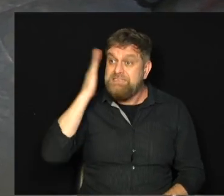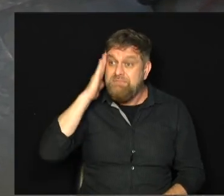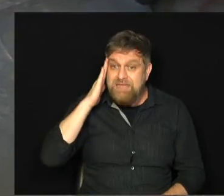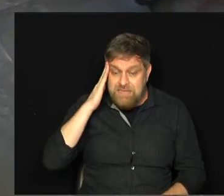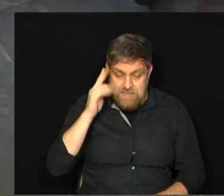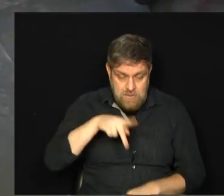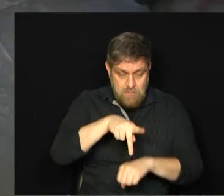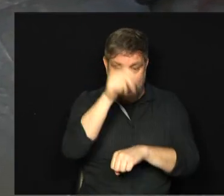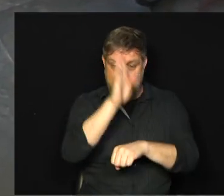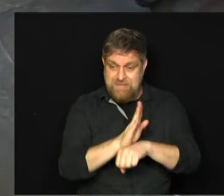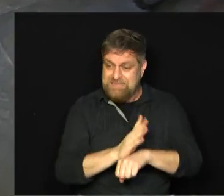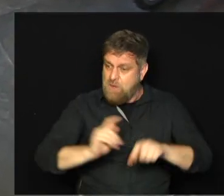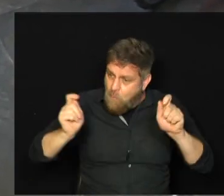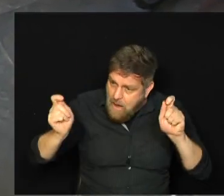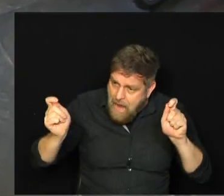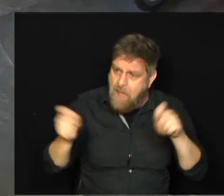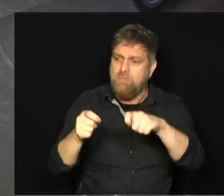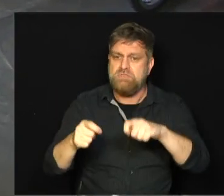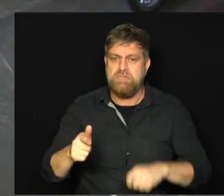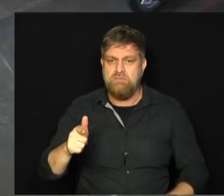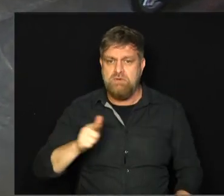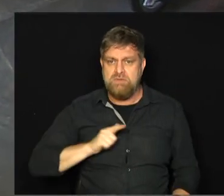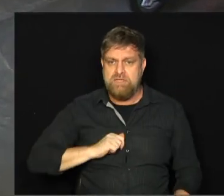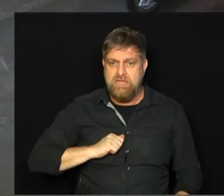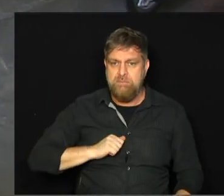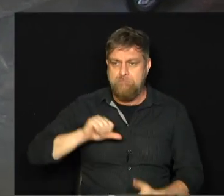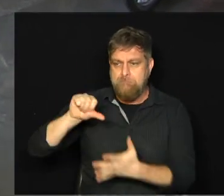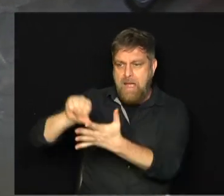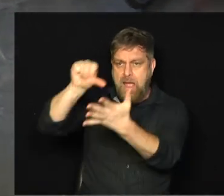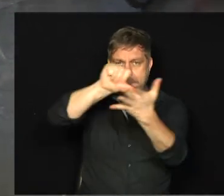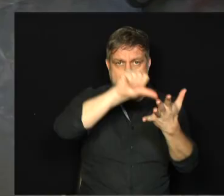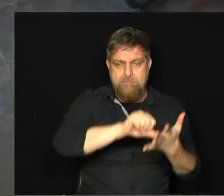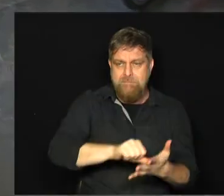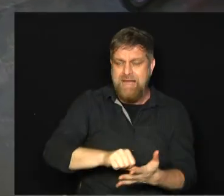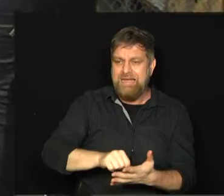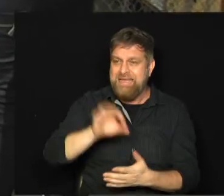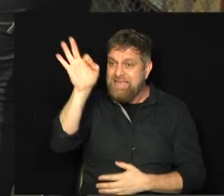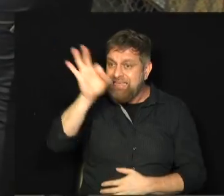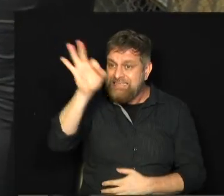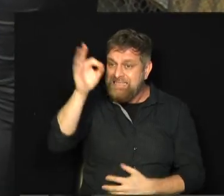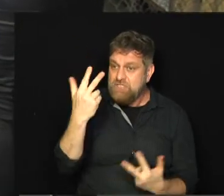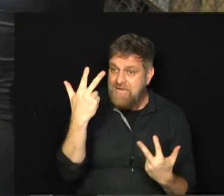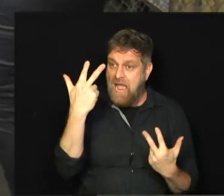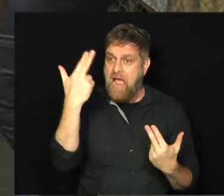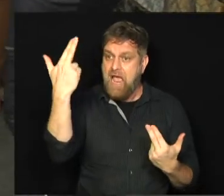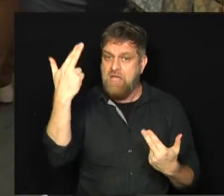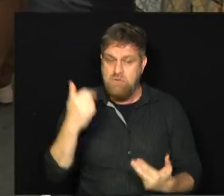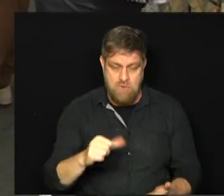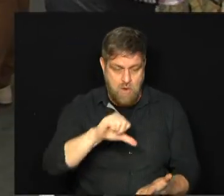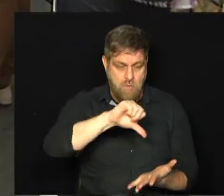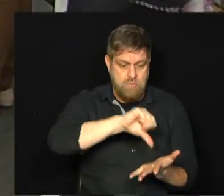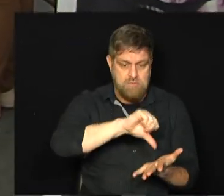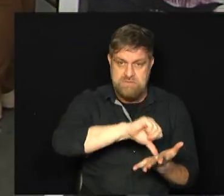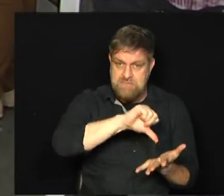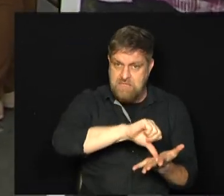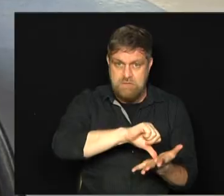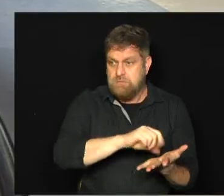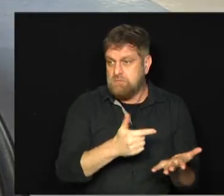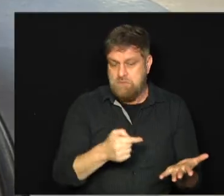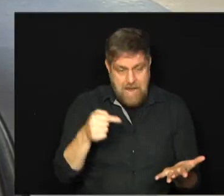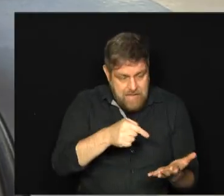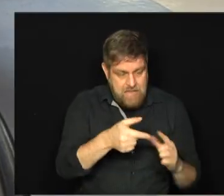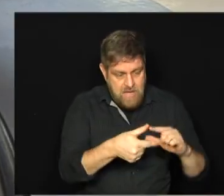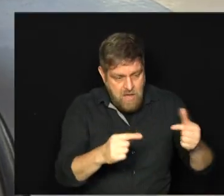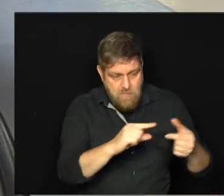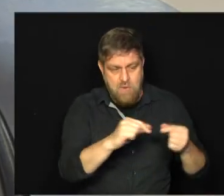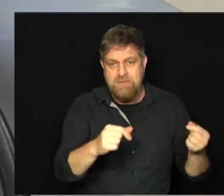nesse país reproduzir estatísticas de bons resultados iguais aos grandes centros internacionais.